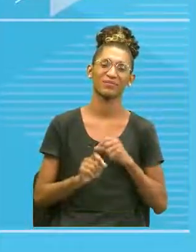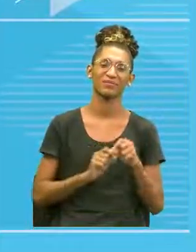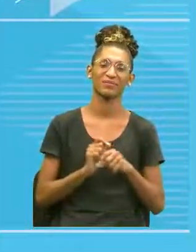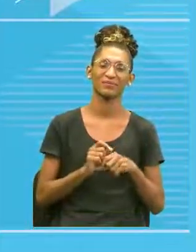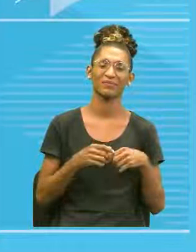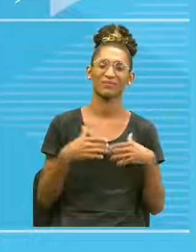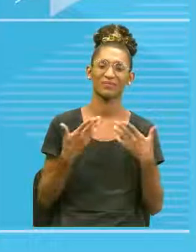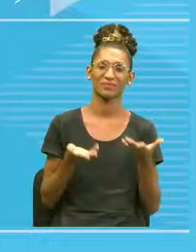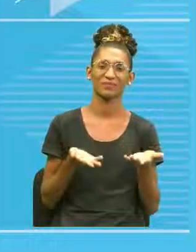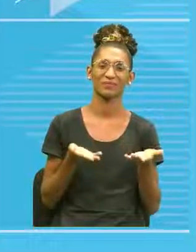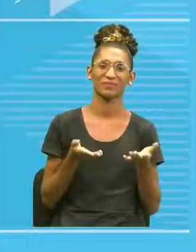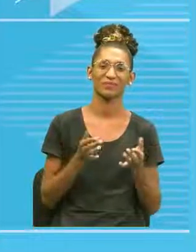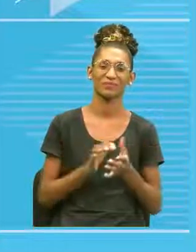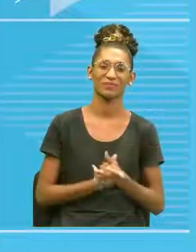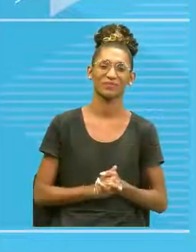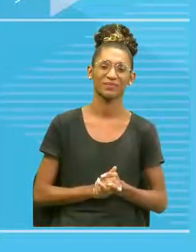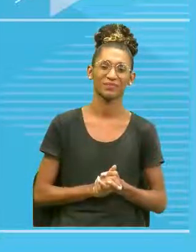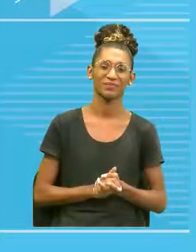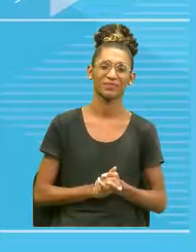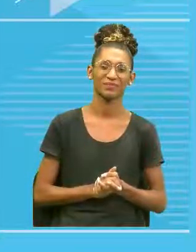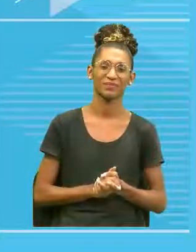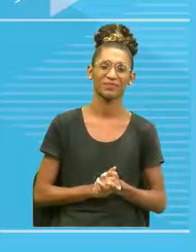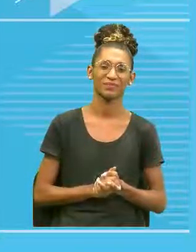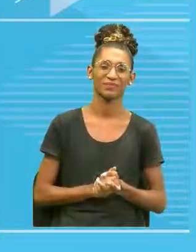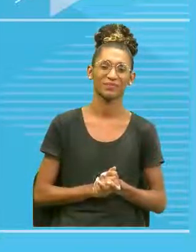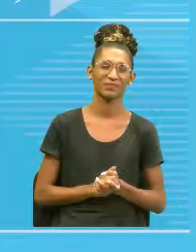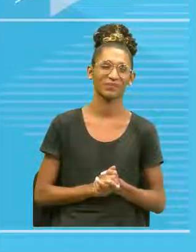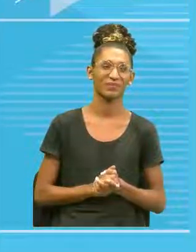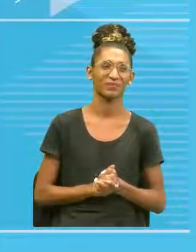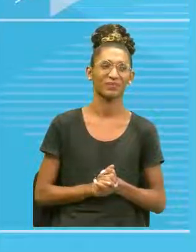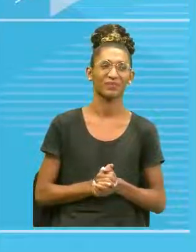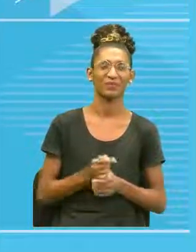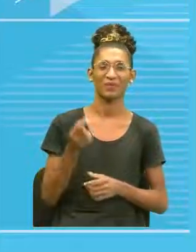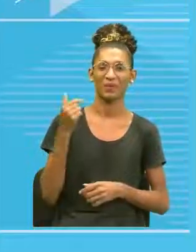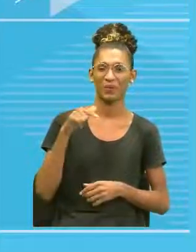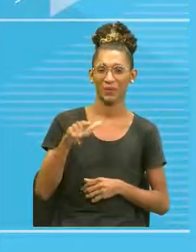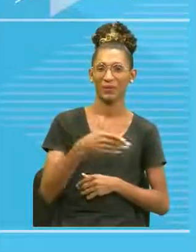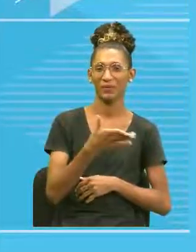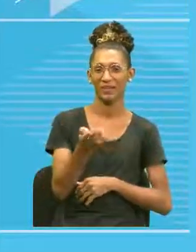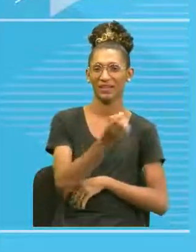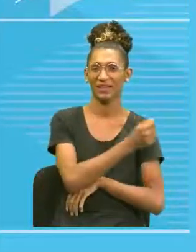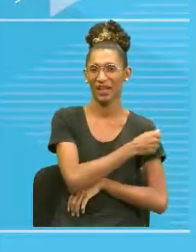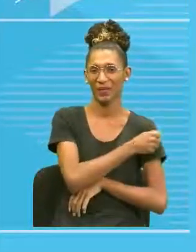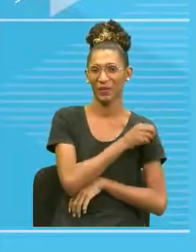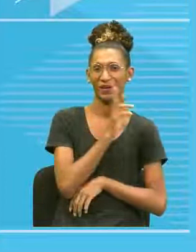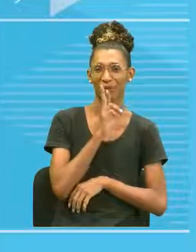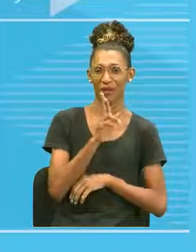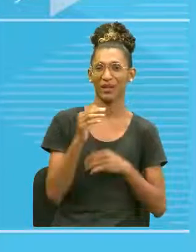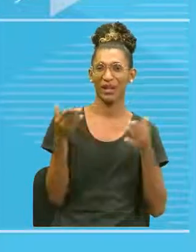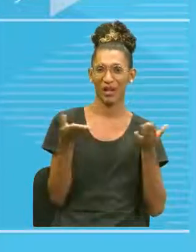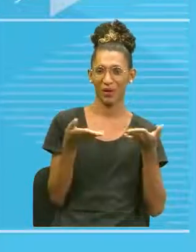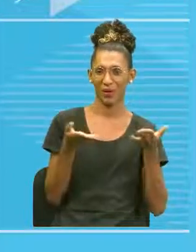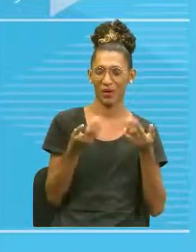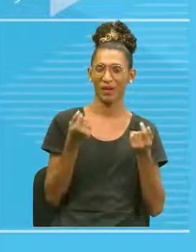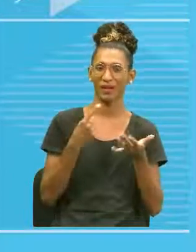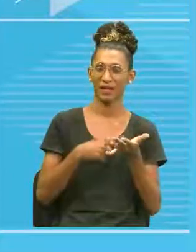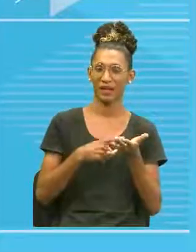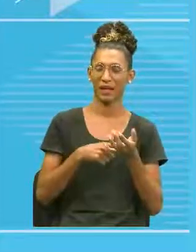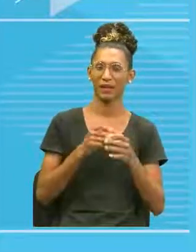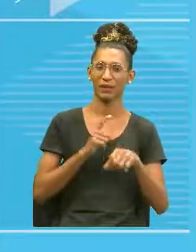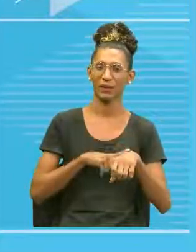obrigado havia é Fiesta o resto é com vocês tá vamos marcar tempinho também para que vocês tentem